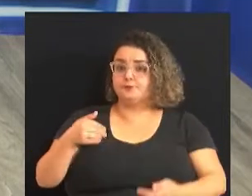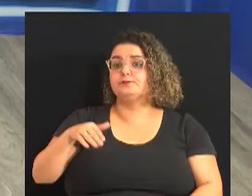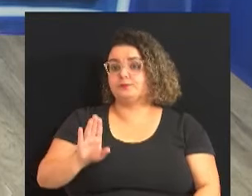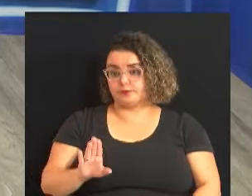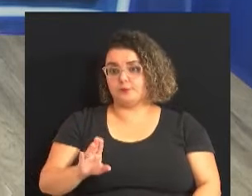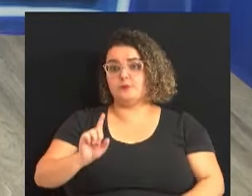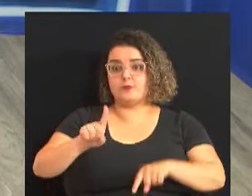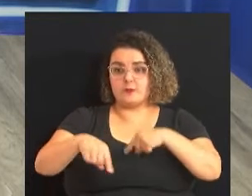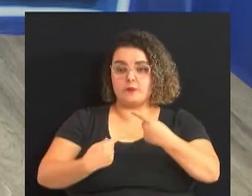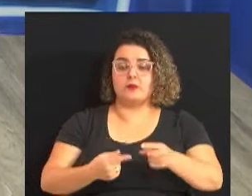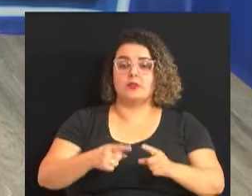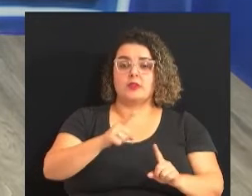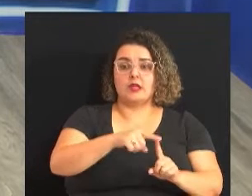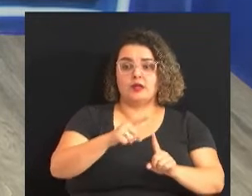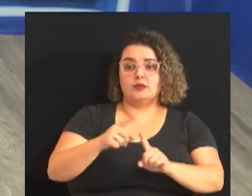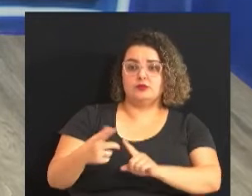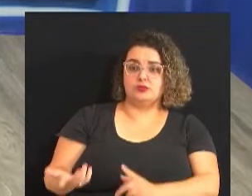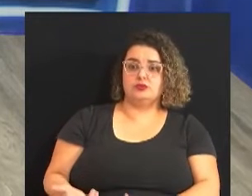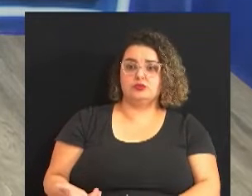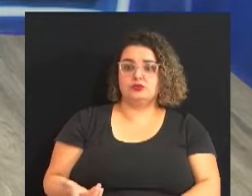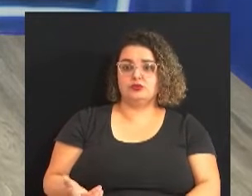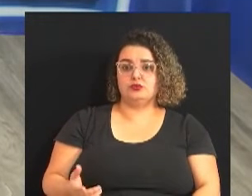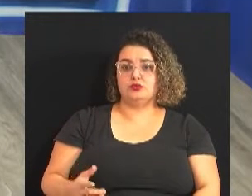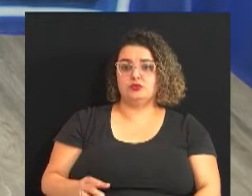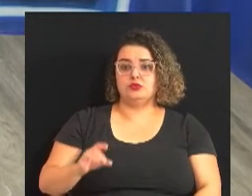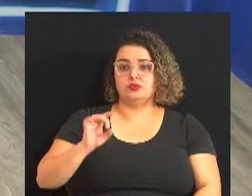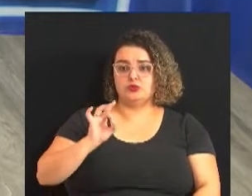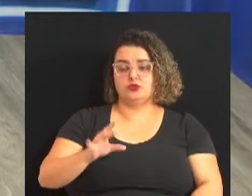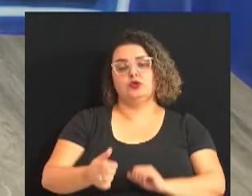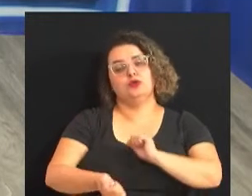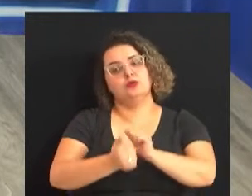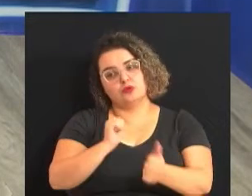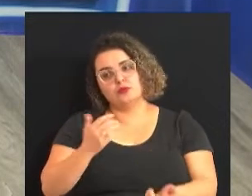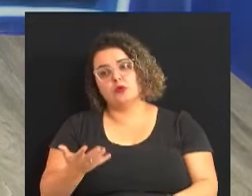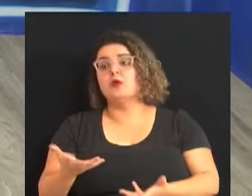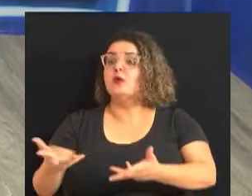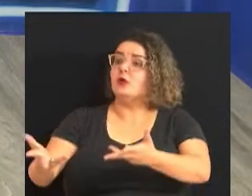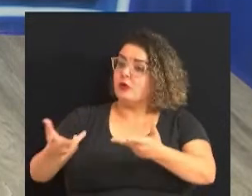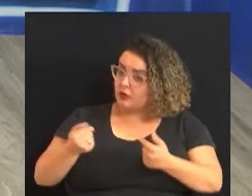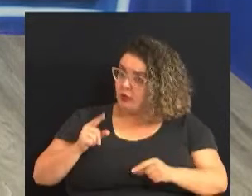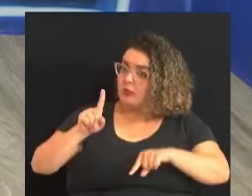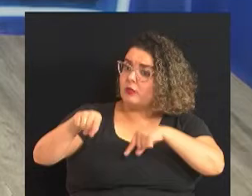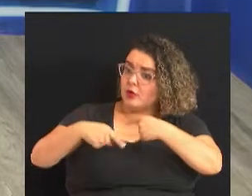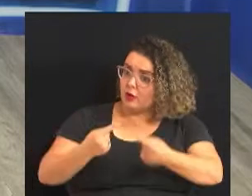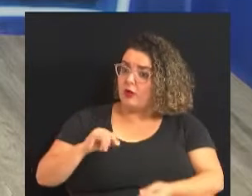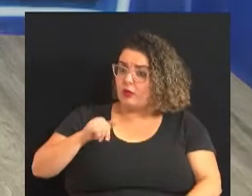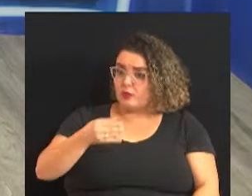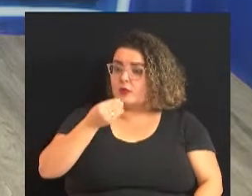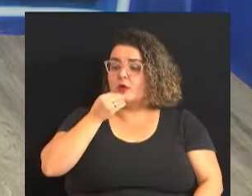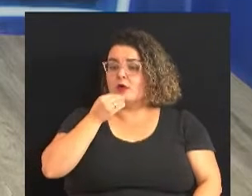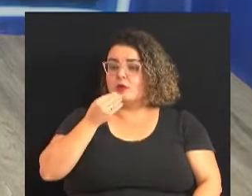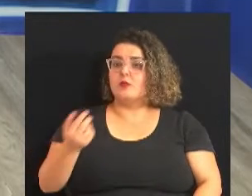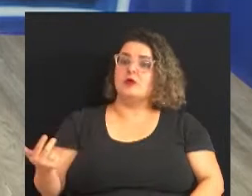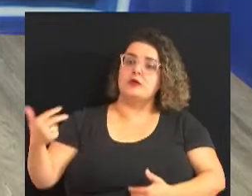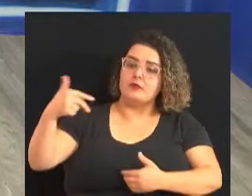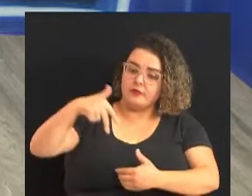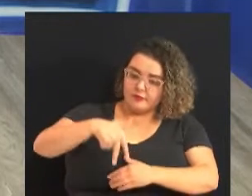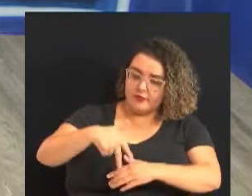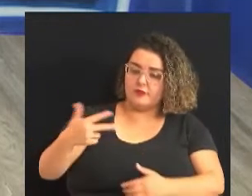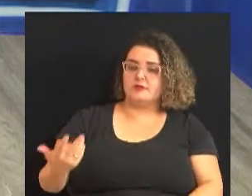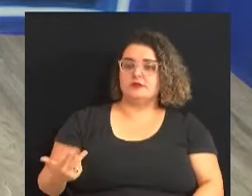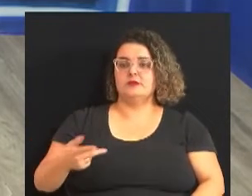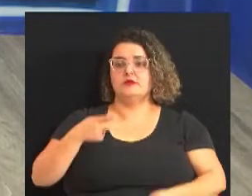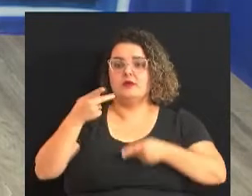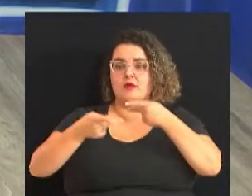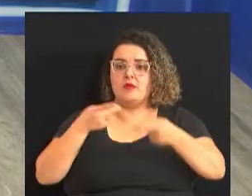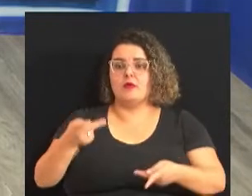outras modalidades ao invés do futebol. E já fica o convite aqui, viu, por uma próxima oportunidade para você retornar, porque a gente pode ficar